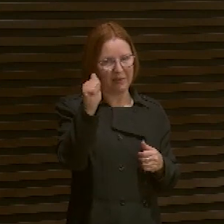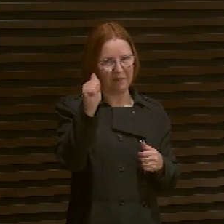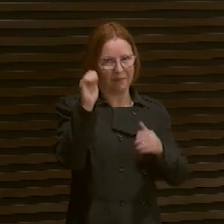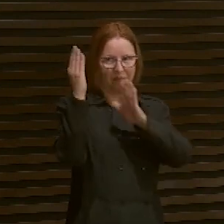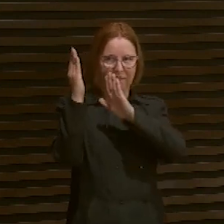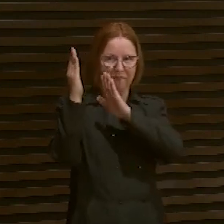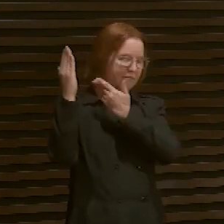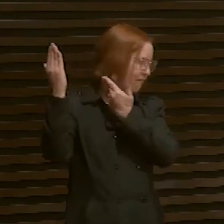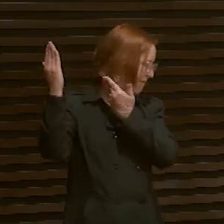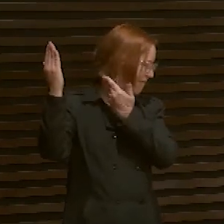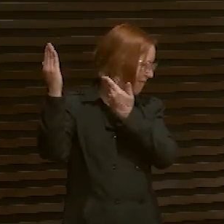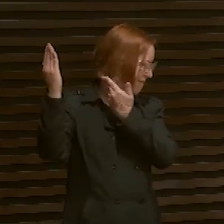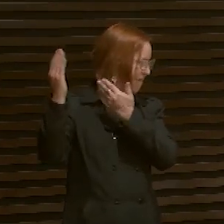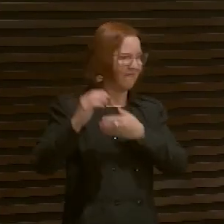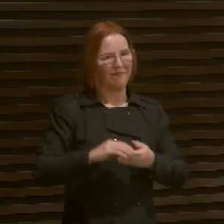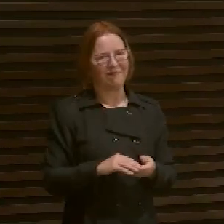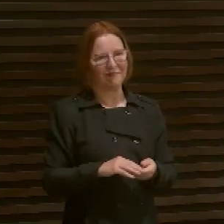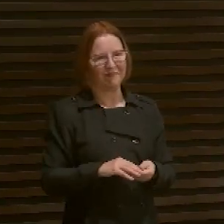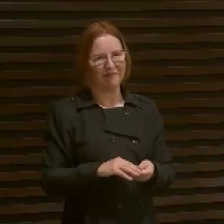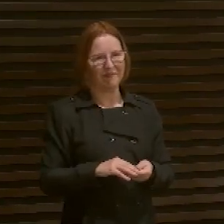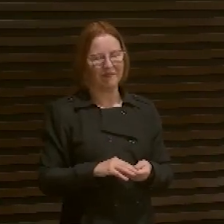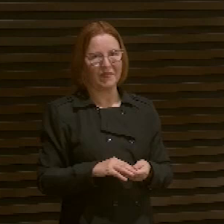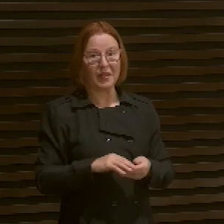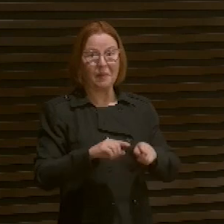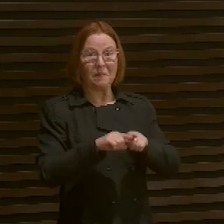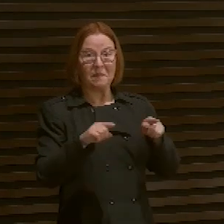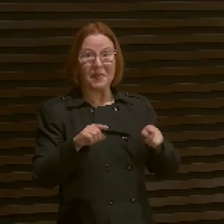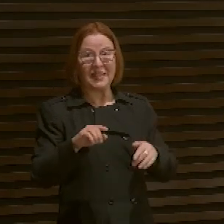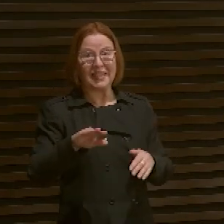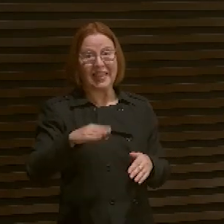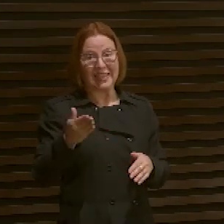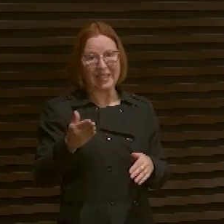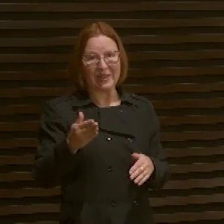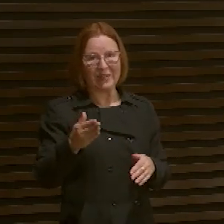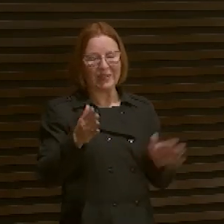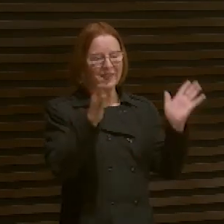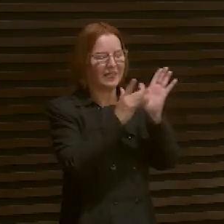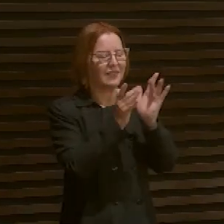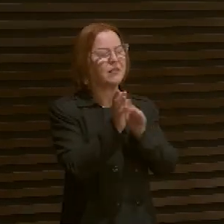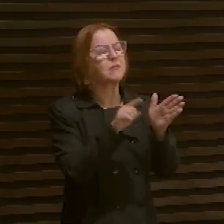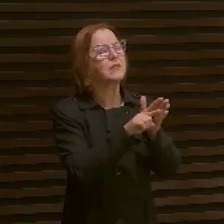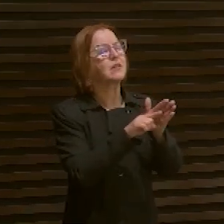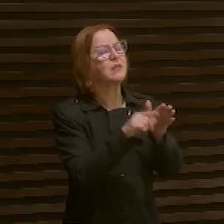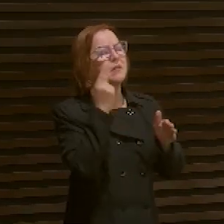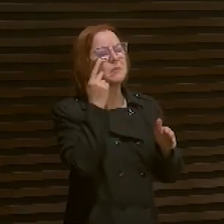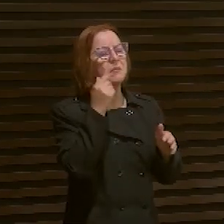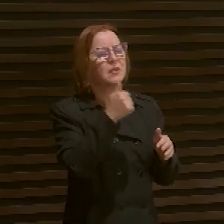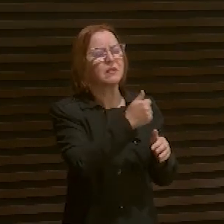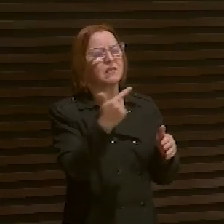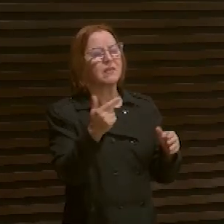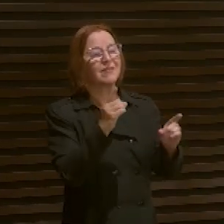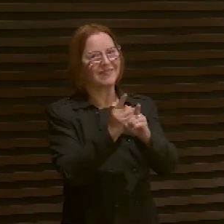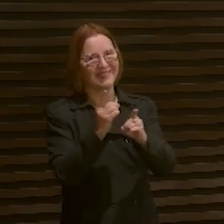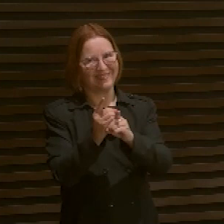Mas olha o 67, até o 69. Então, perguntou Jesus aos 12. Qual 12?